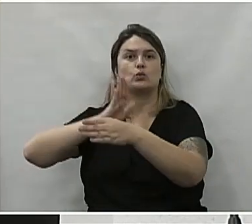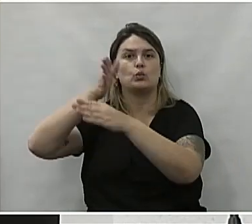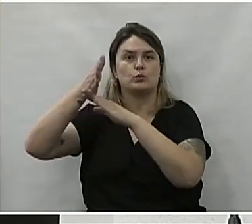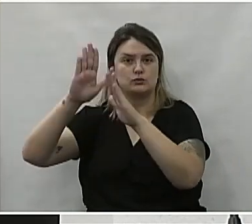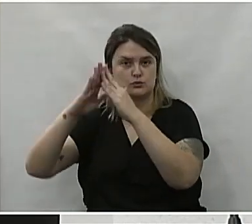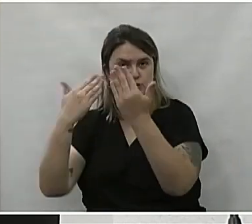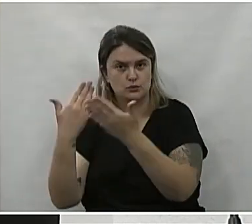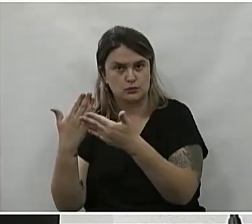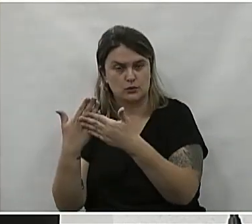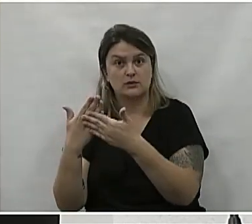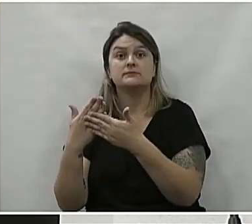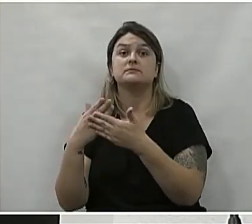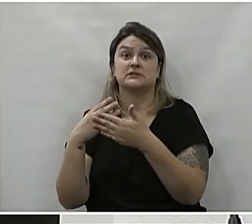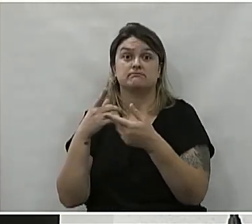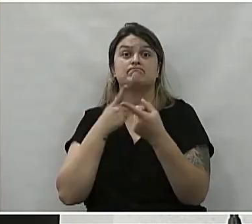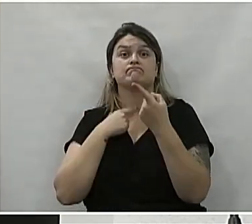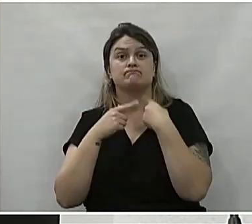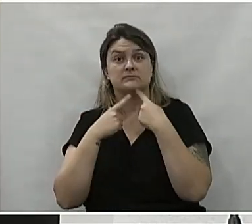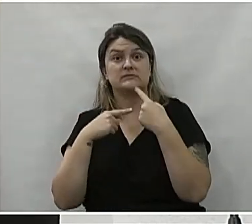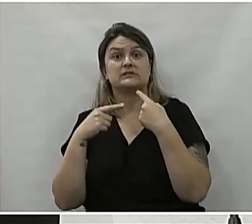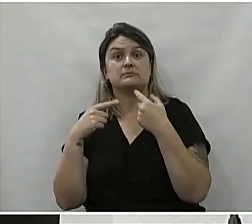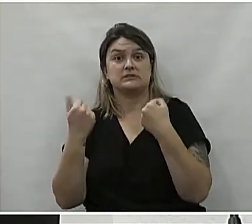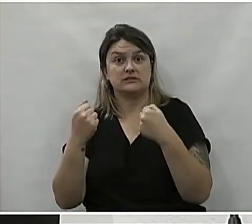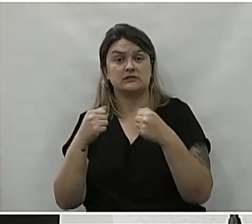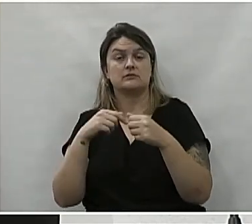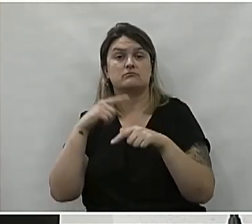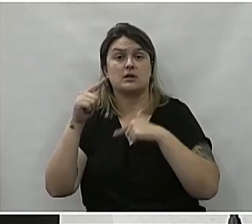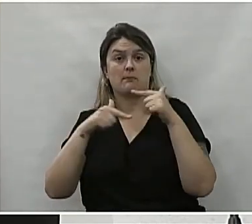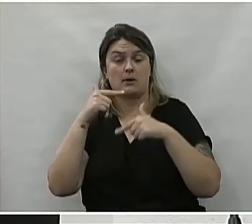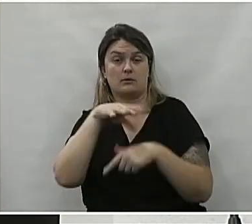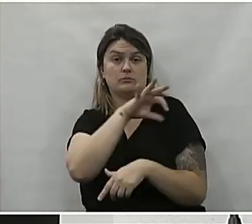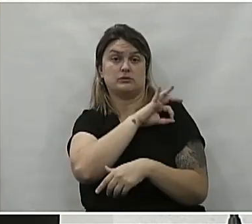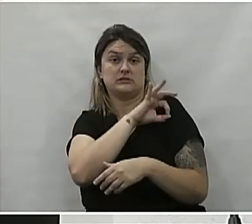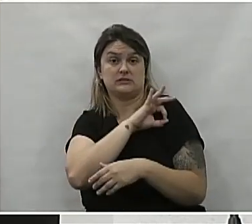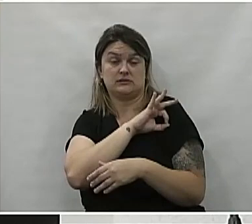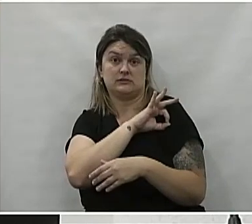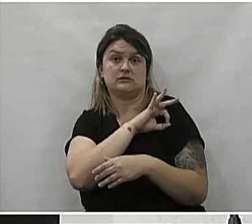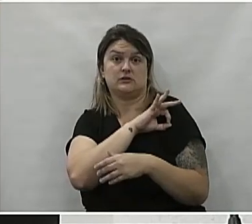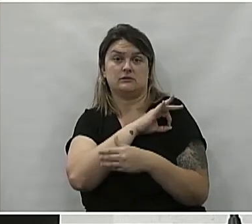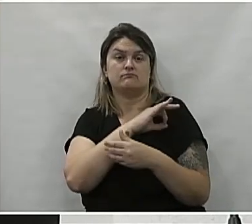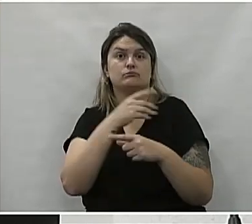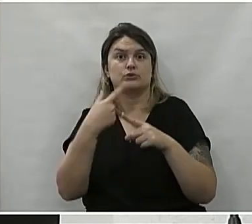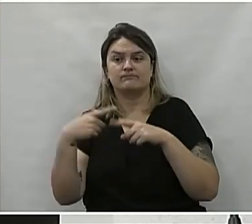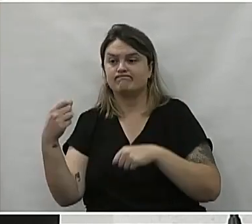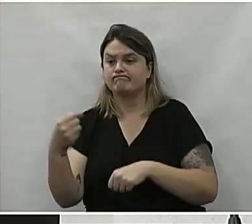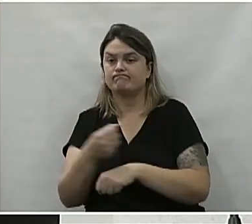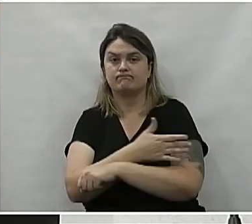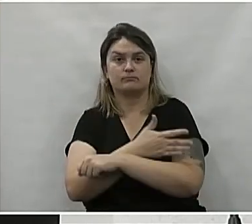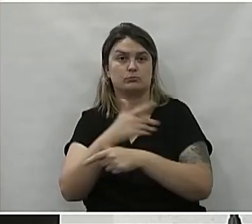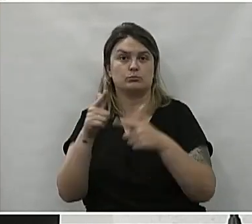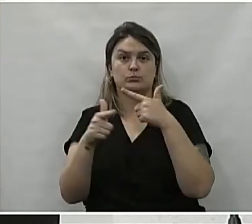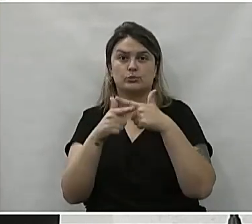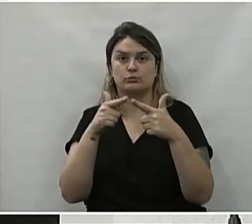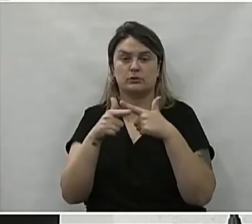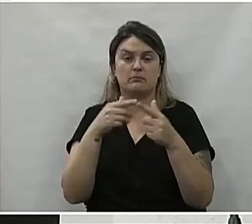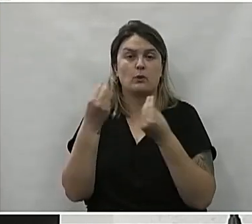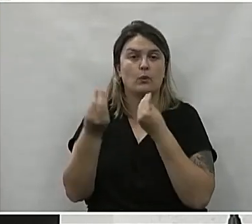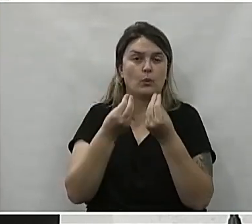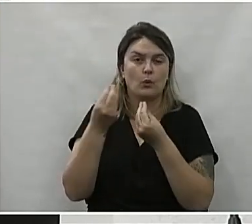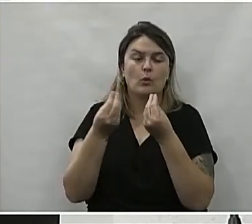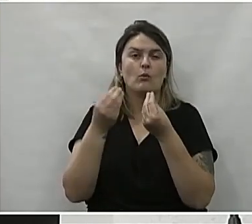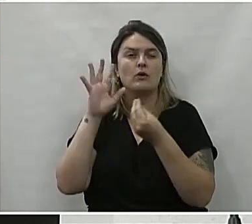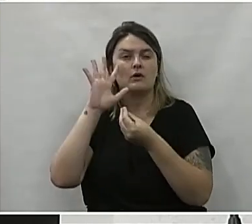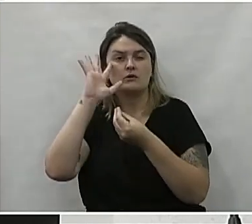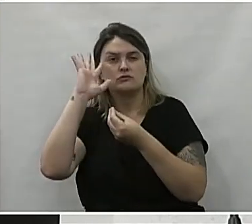Ensejando assim Da polícia militar Uma postura Diferenciada Em relação A complexidade Dos problemas E adoção De soluções